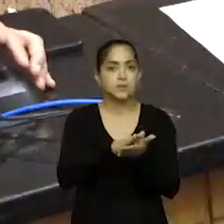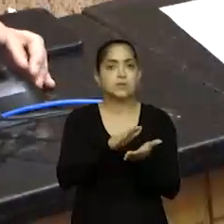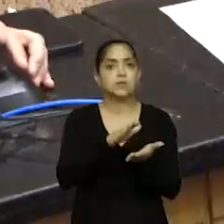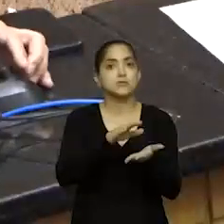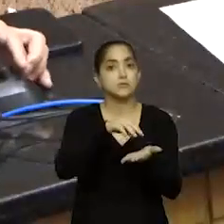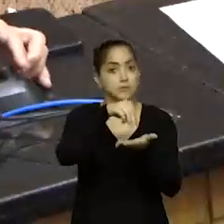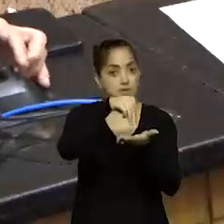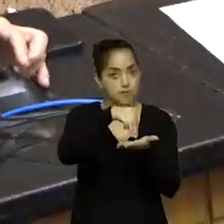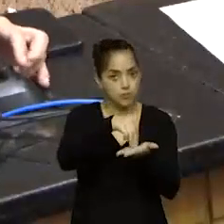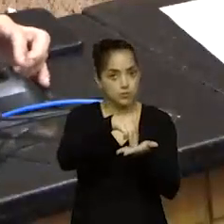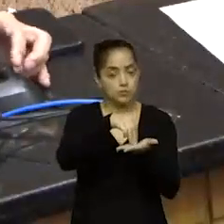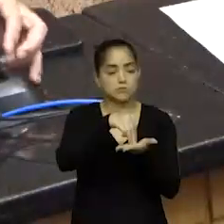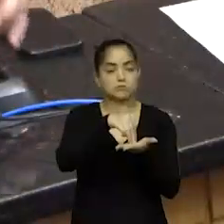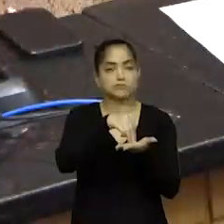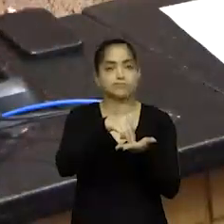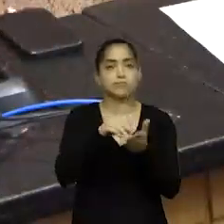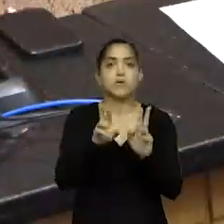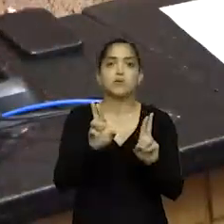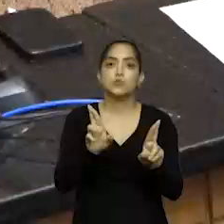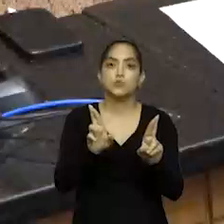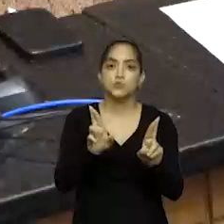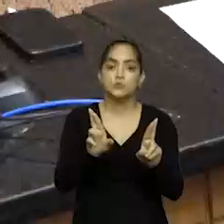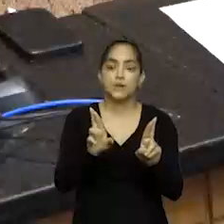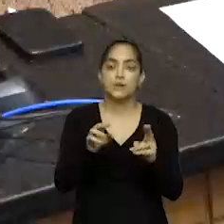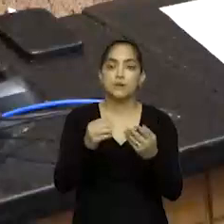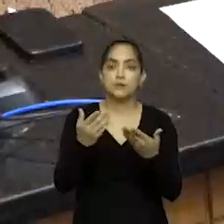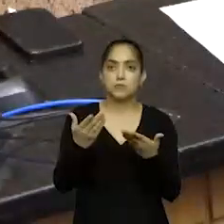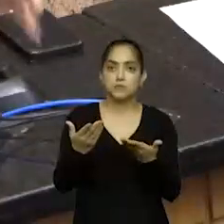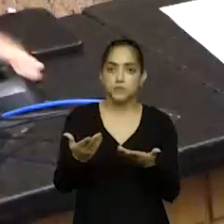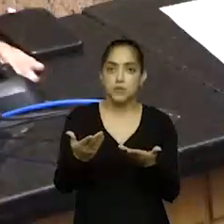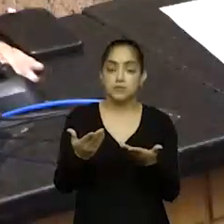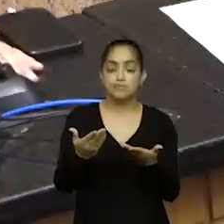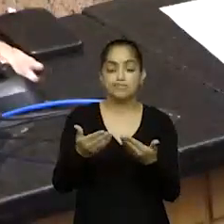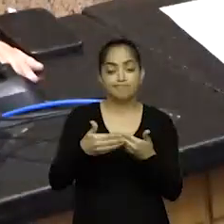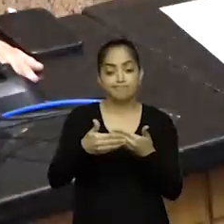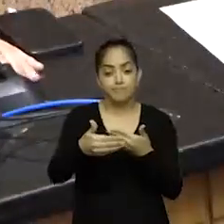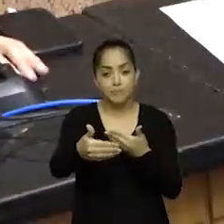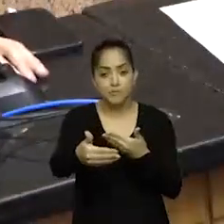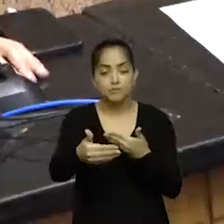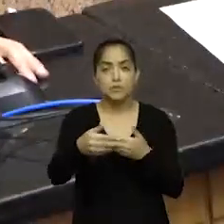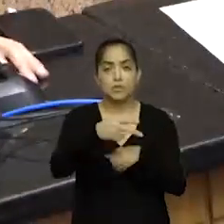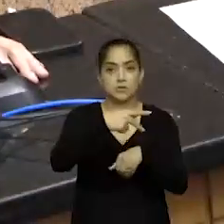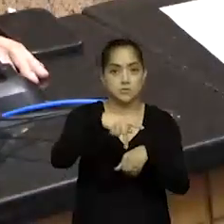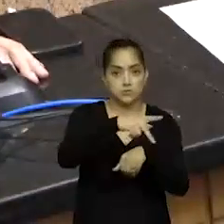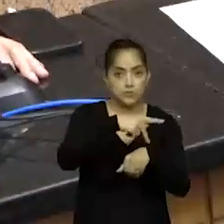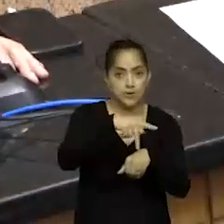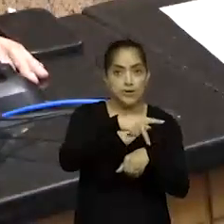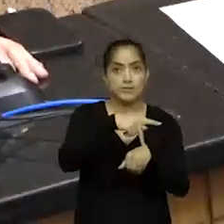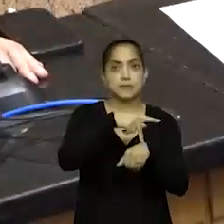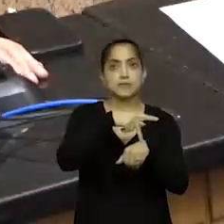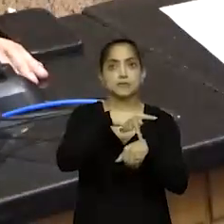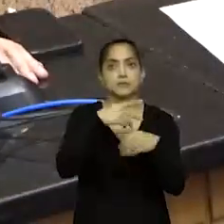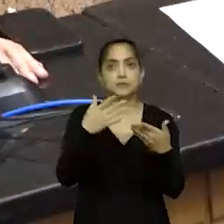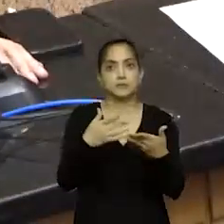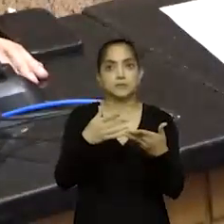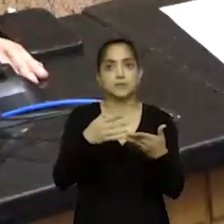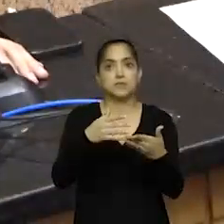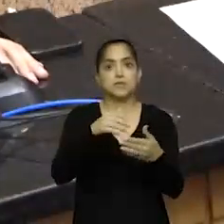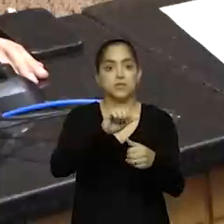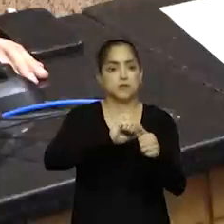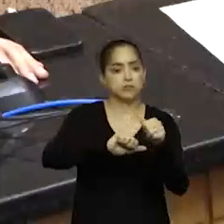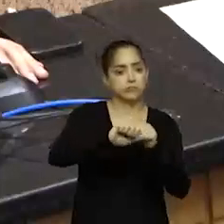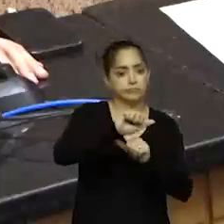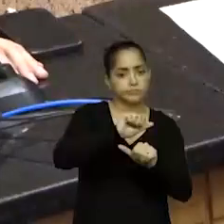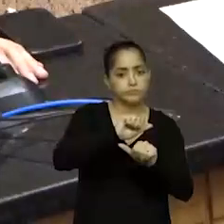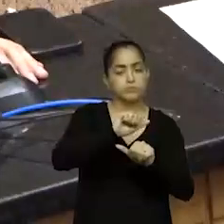esperando e tendo aqui a esperança que um dia esse país deixe de ser o país do revés e